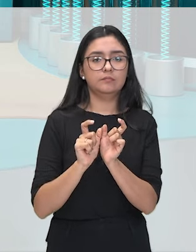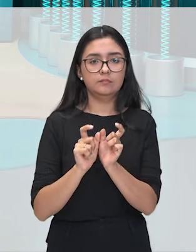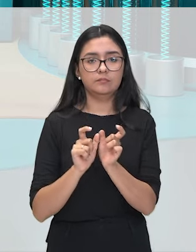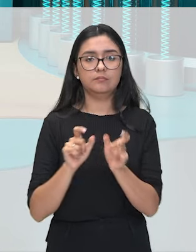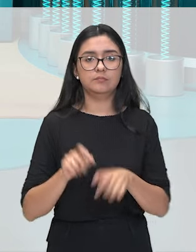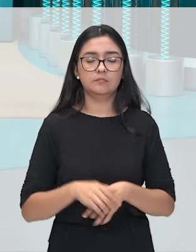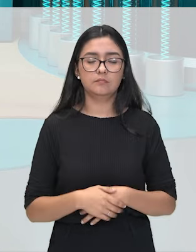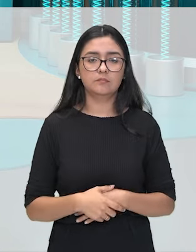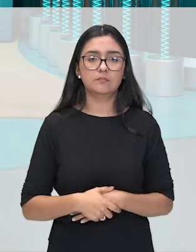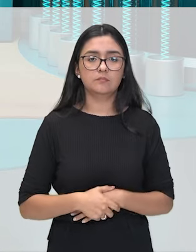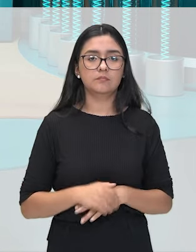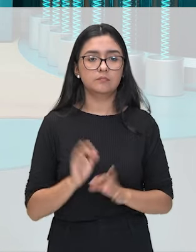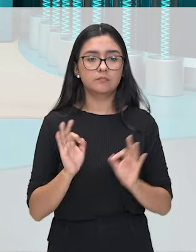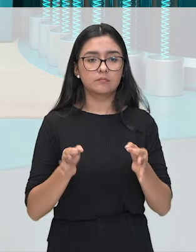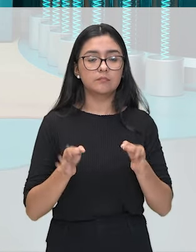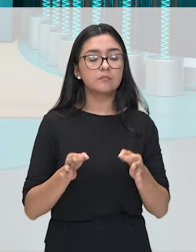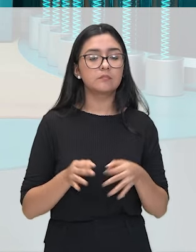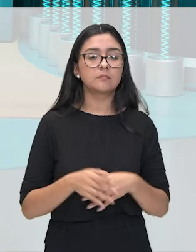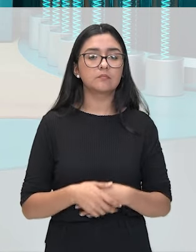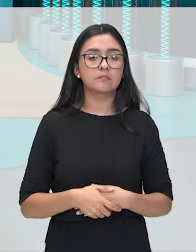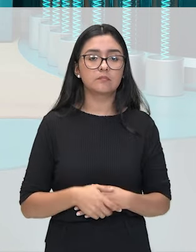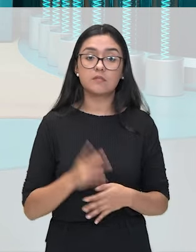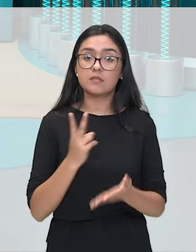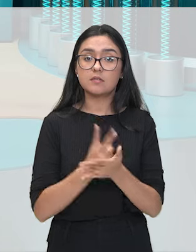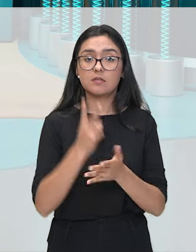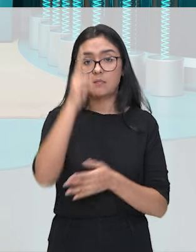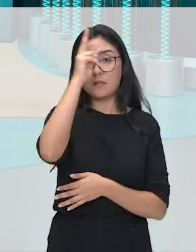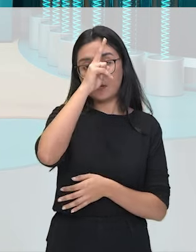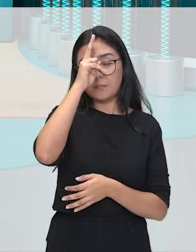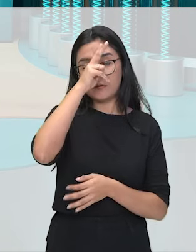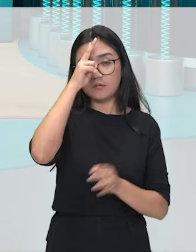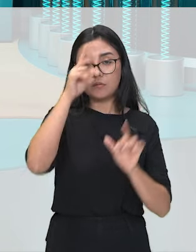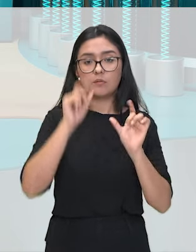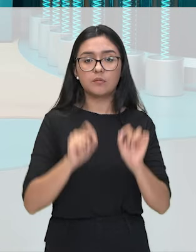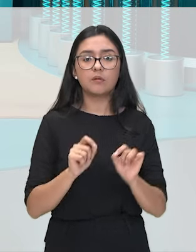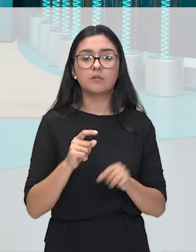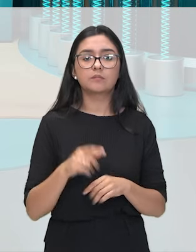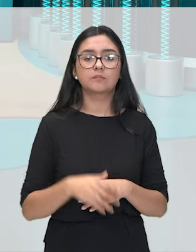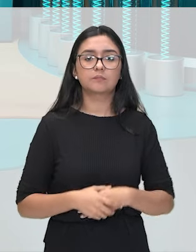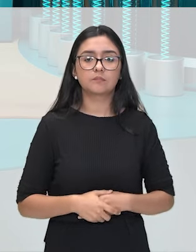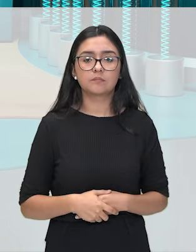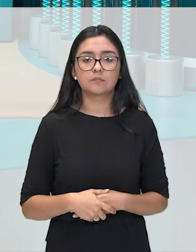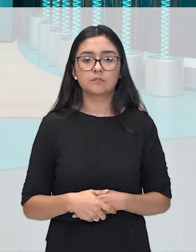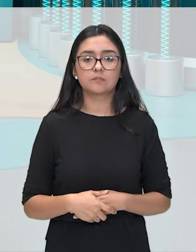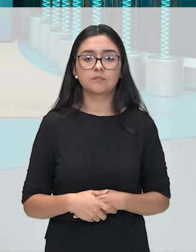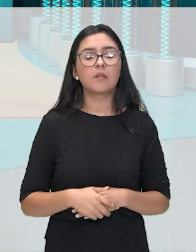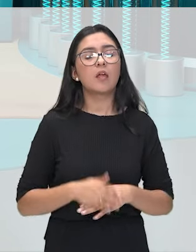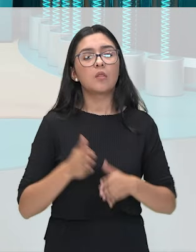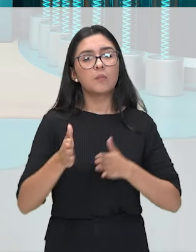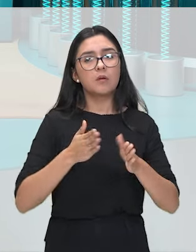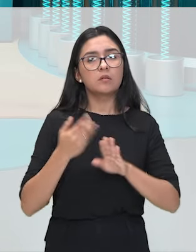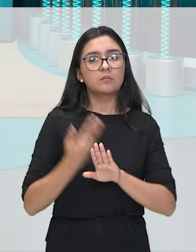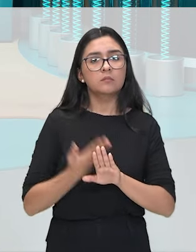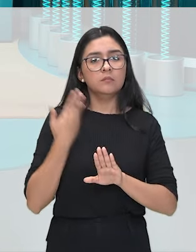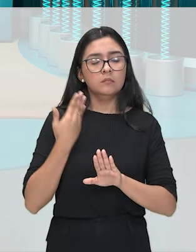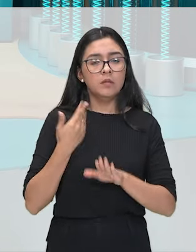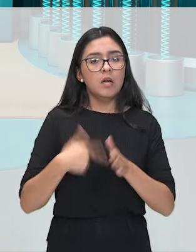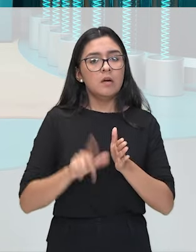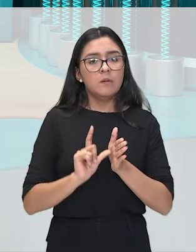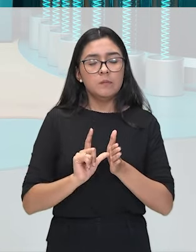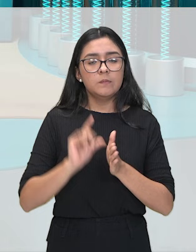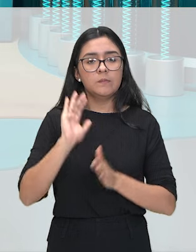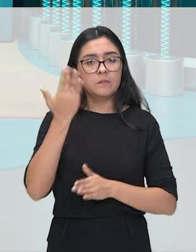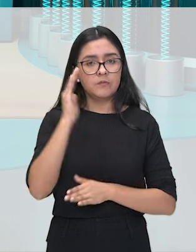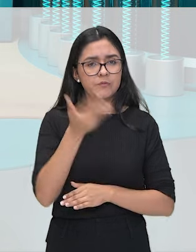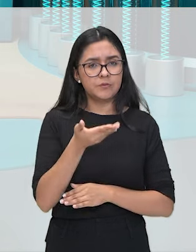movimento right sempre lembrando que a gente tá falando de um pedaço de tempo lá atrás em que tava